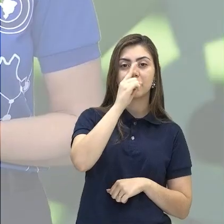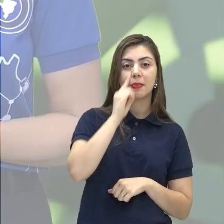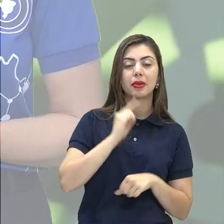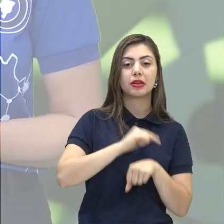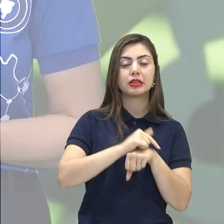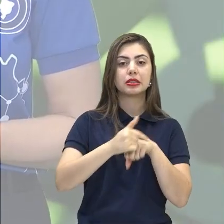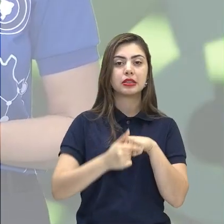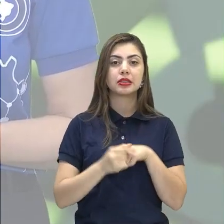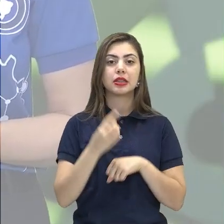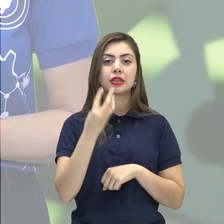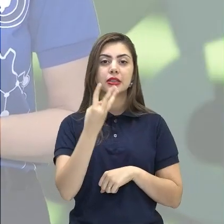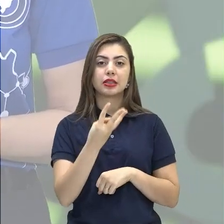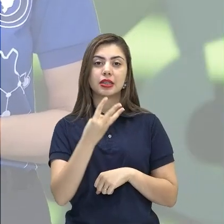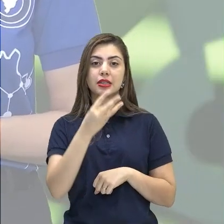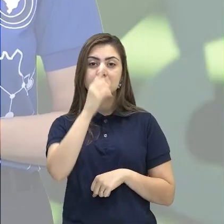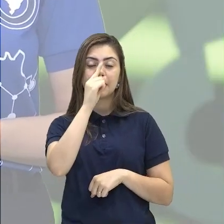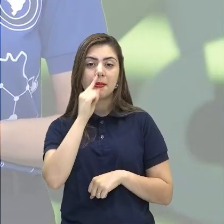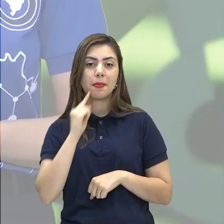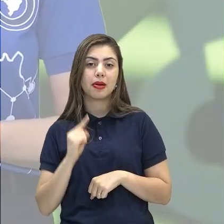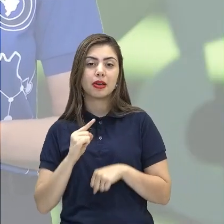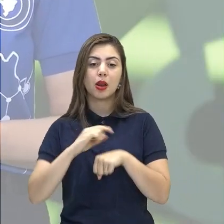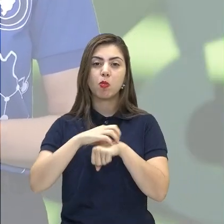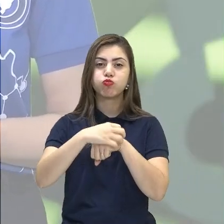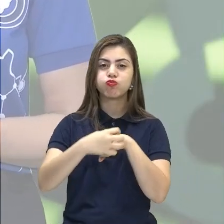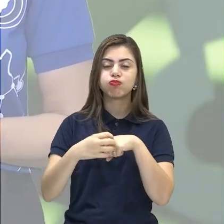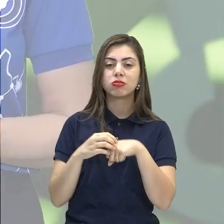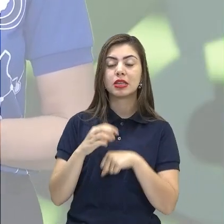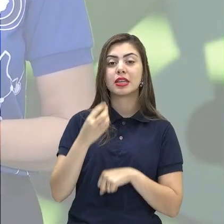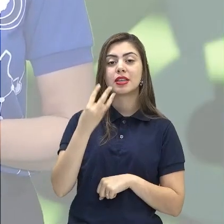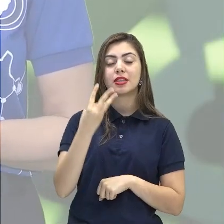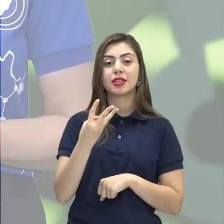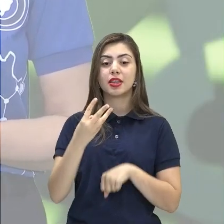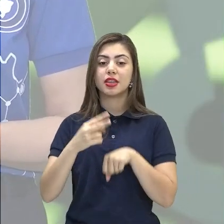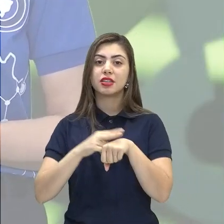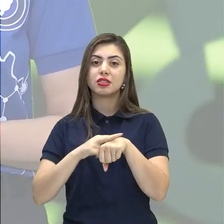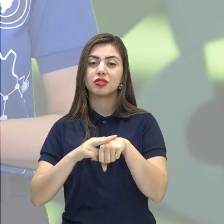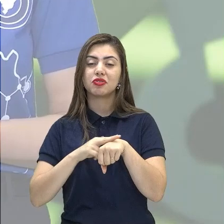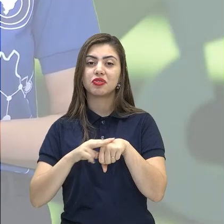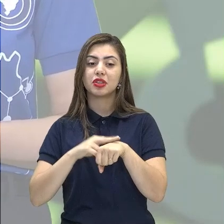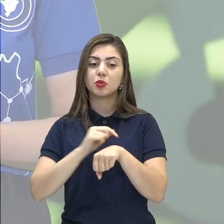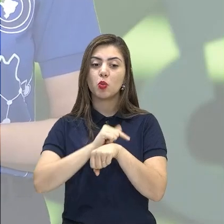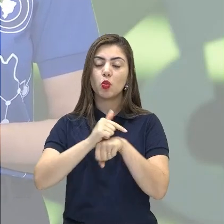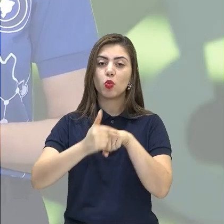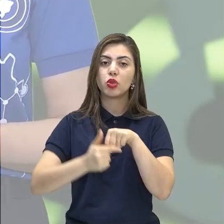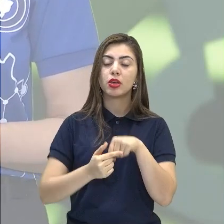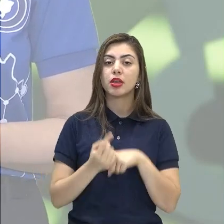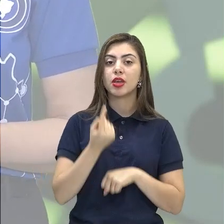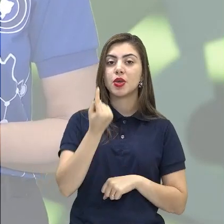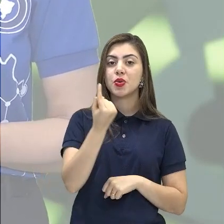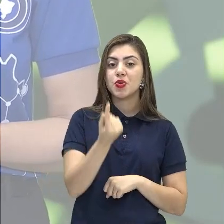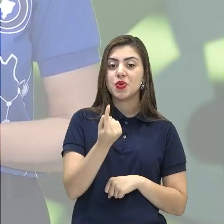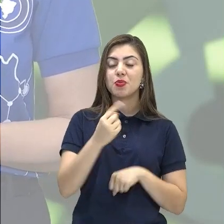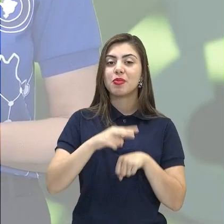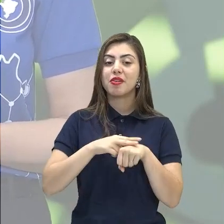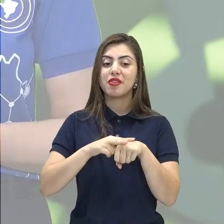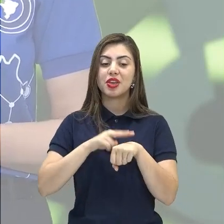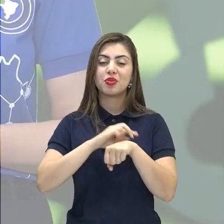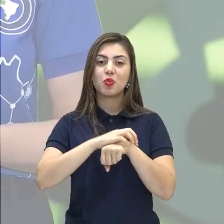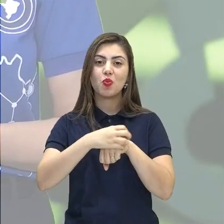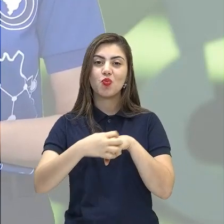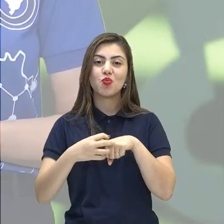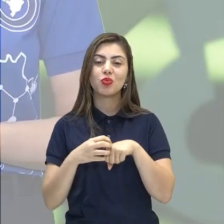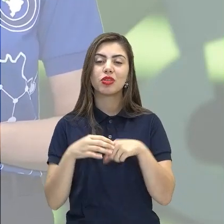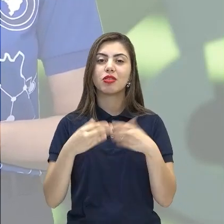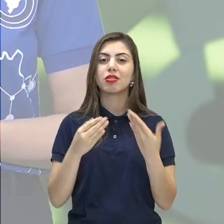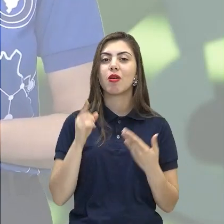3 amarelas e rugosas, 3 verdes e lisas e 1 verde e rugosa. Mendel concluiu que a herança da